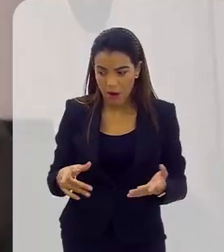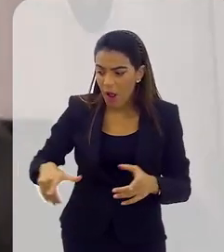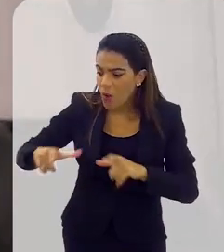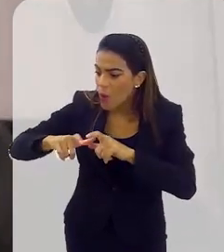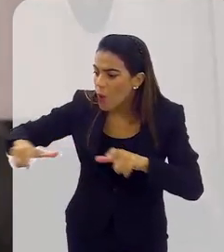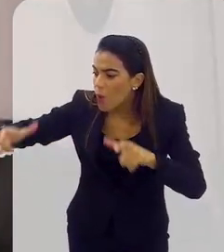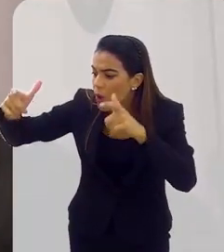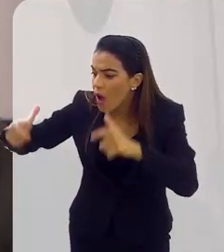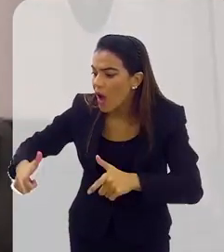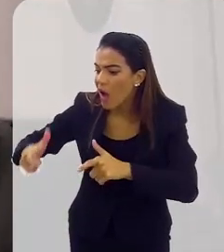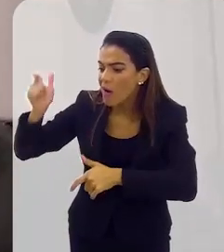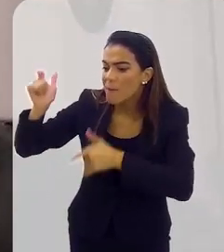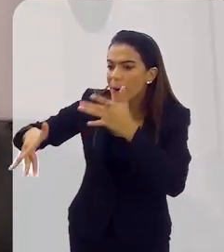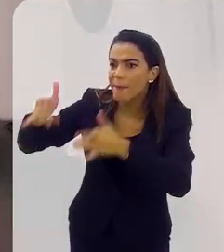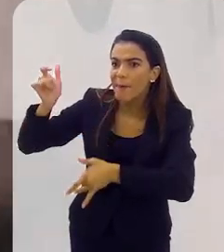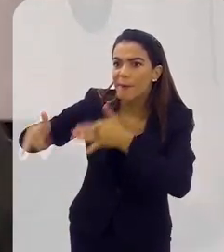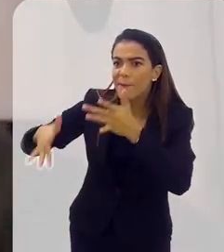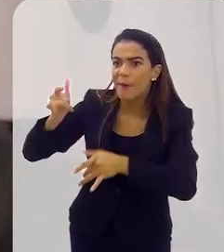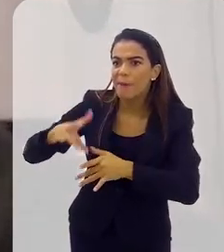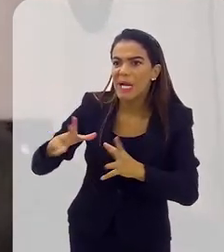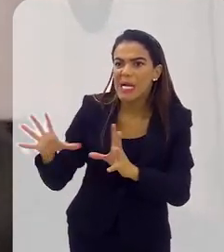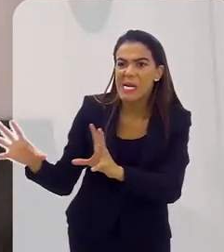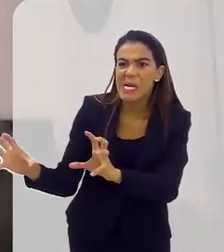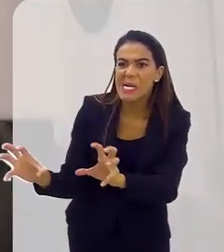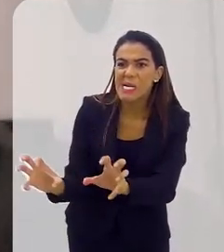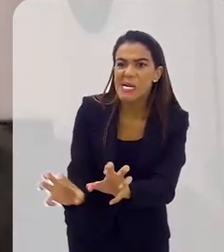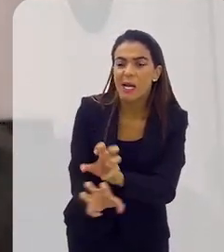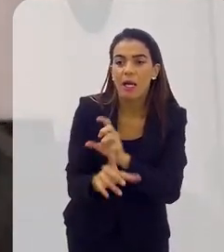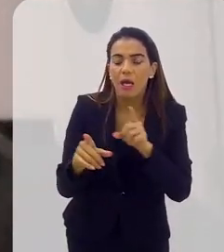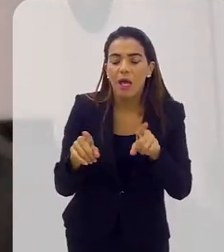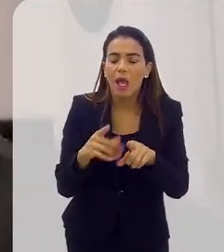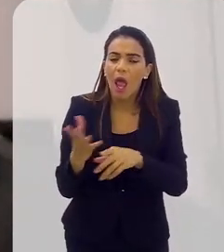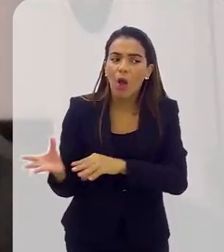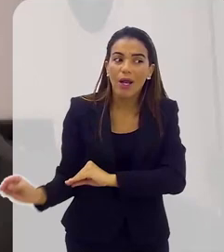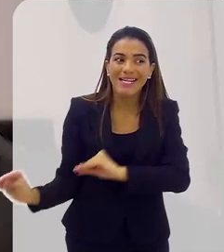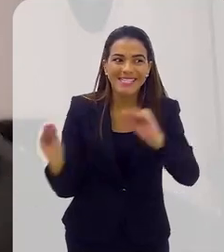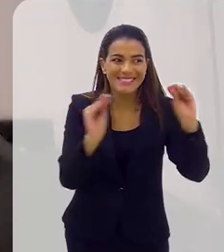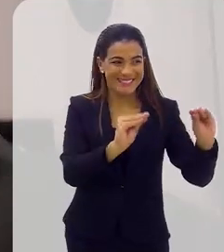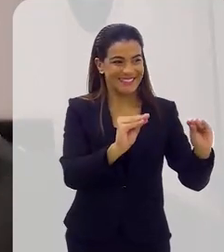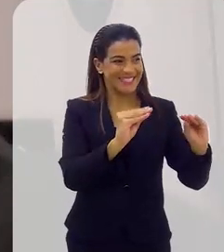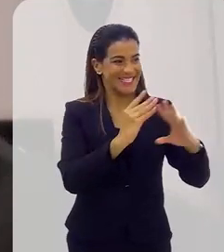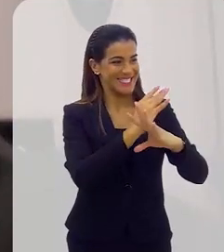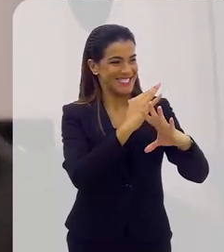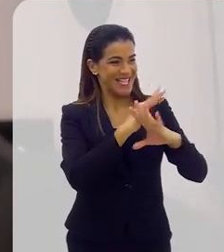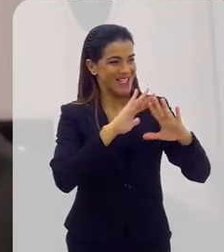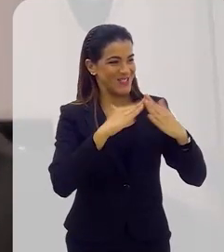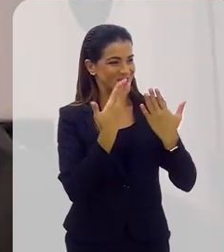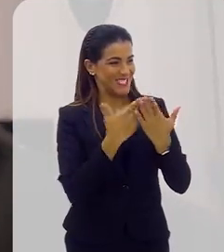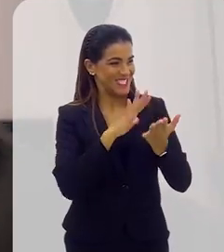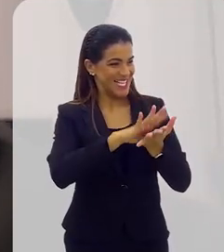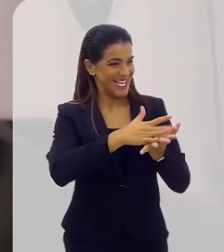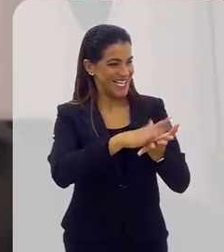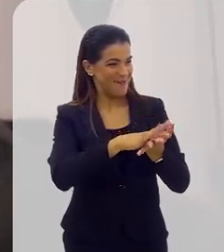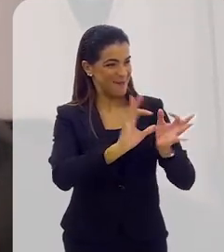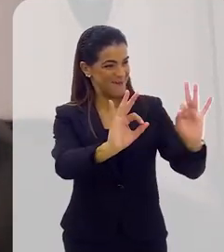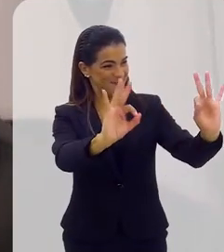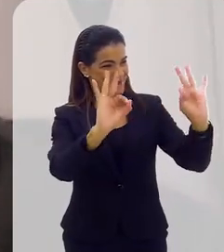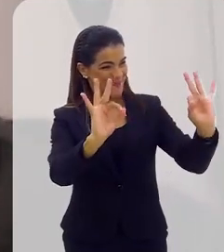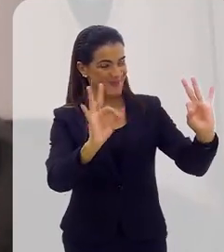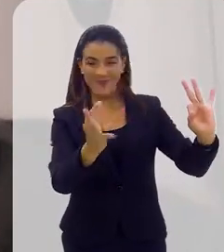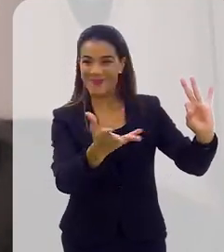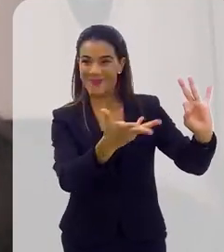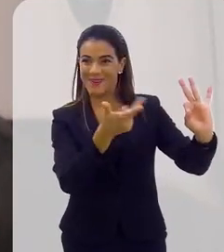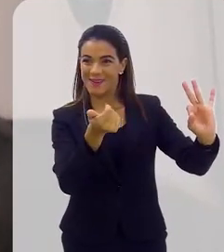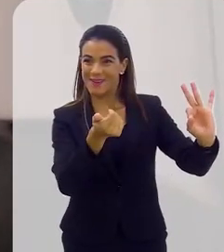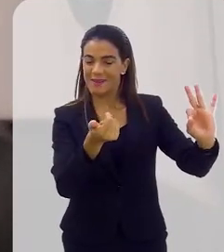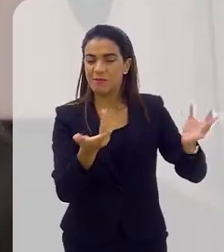lá do terreno baldio e entra para uma cidade do samba, que tem uma estrutura maravilhosa, né? Embora já, todo mundo está achando que já está